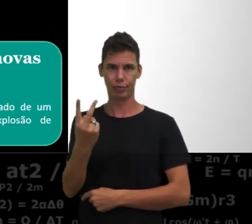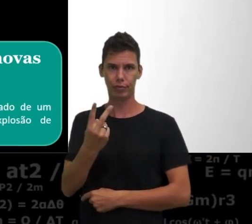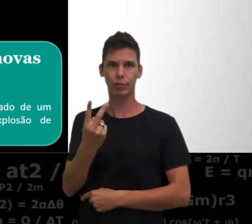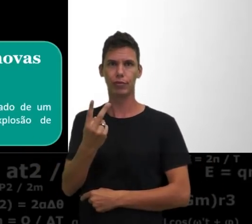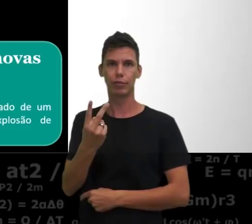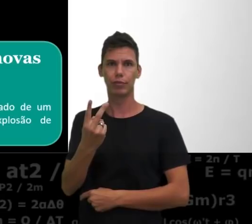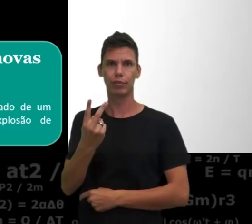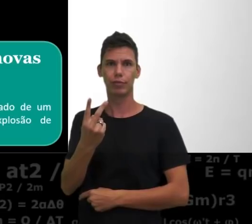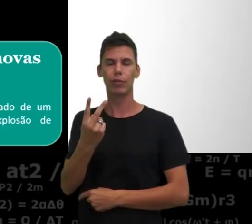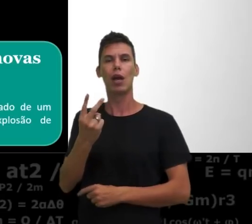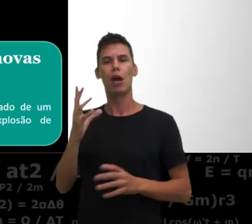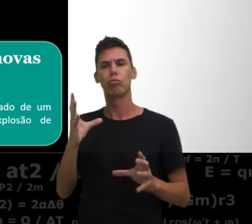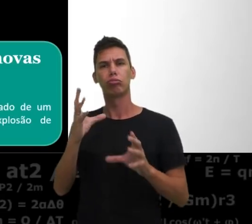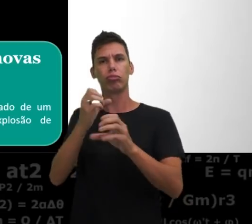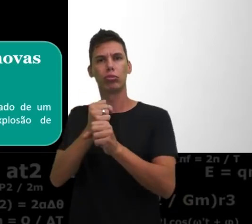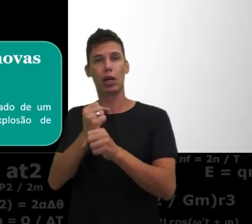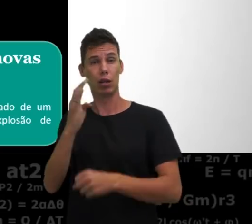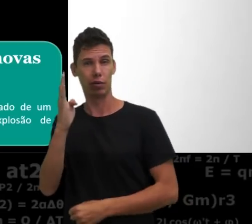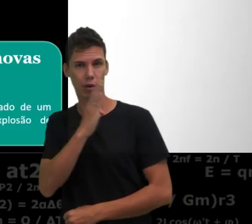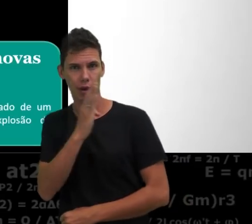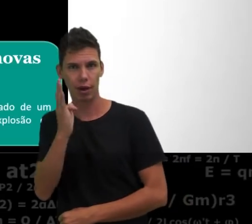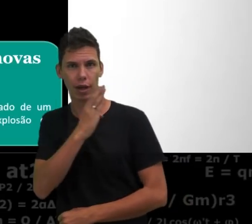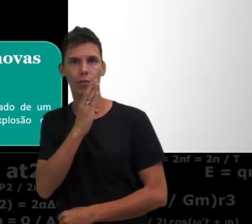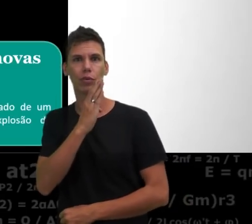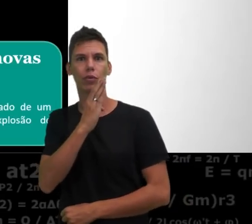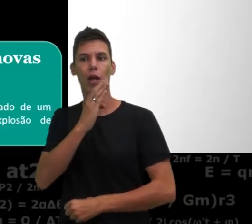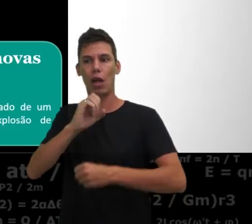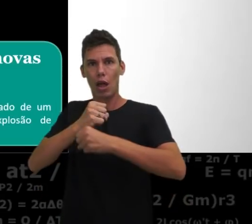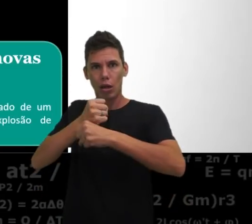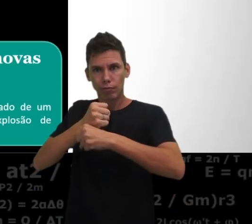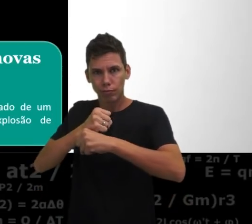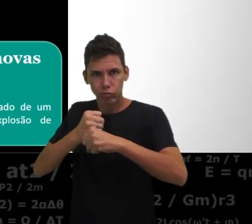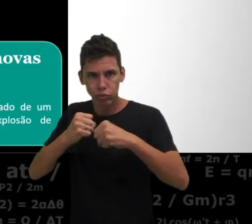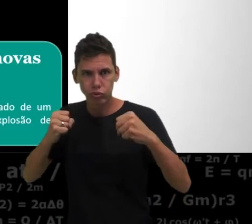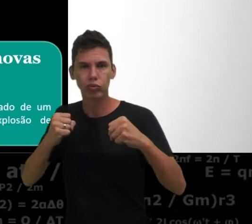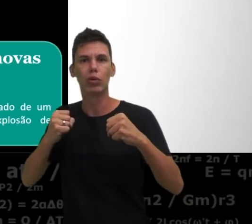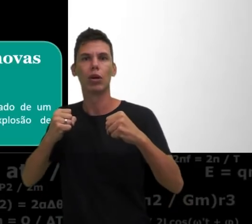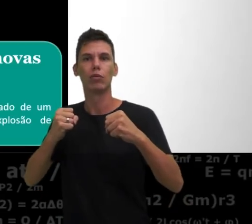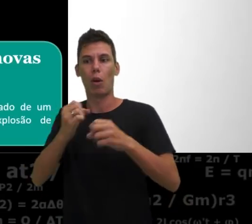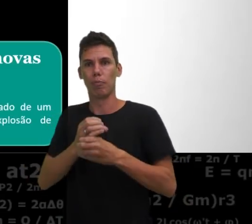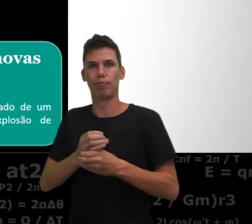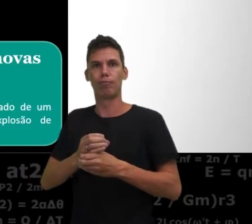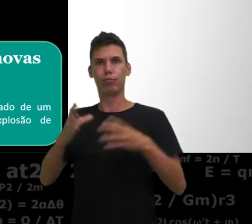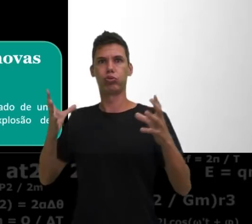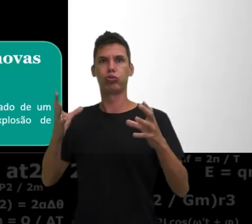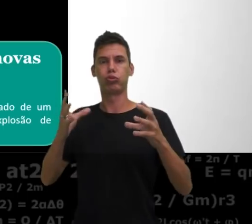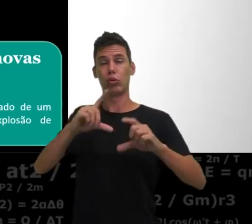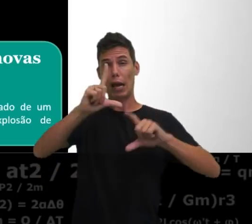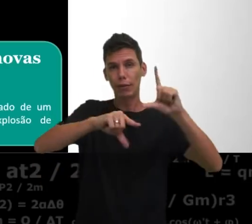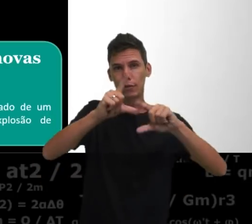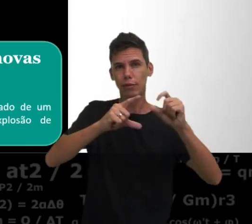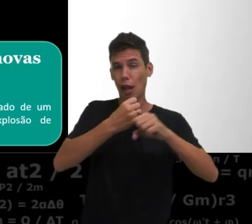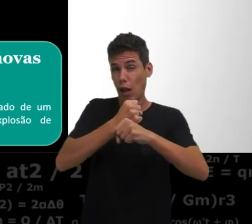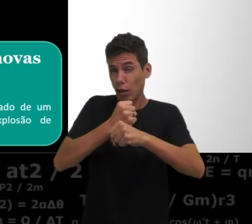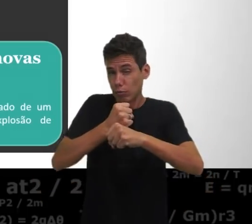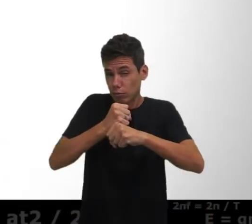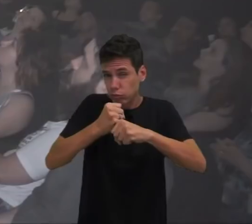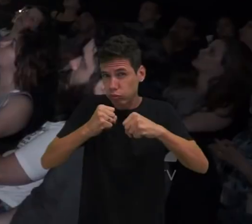aí supernovas tipo 2 são resultado de um rápido colapso e subsequente explosão de estrelas massivas.